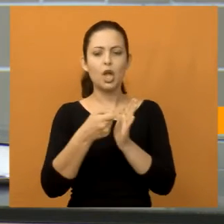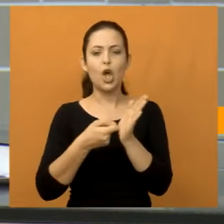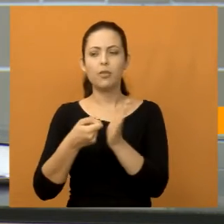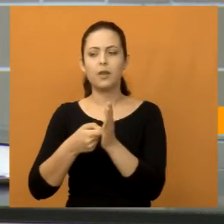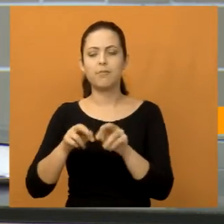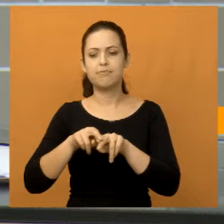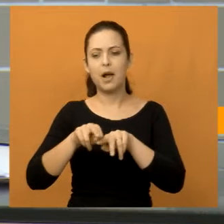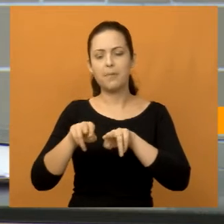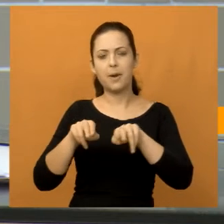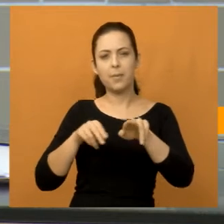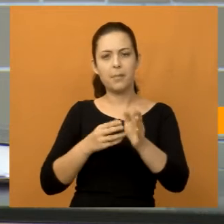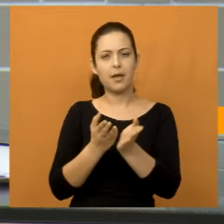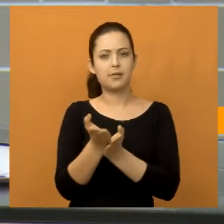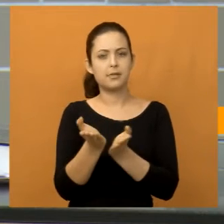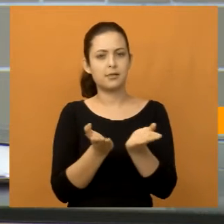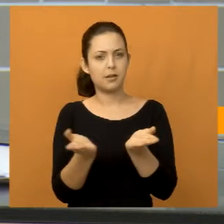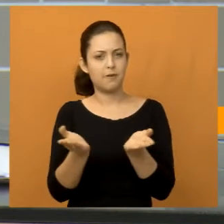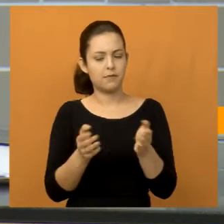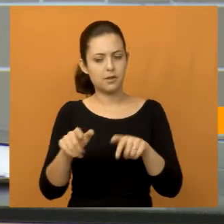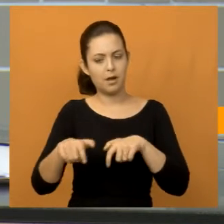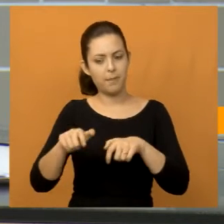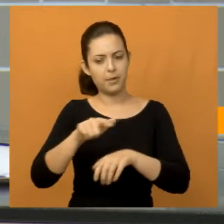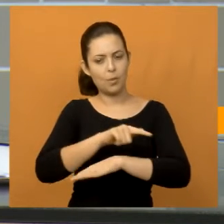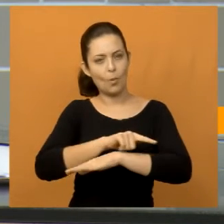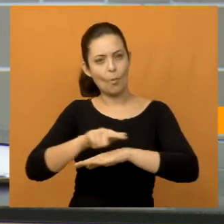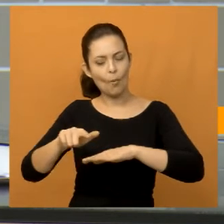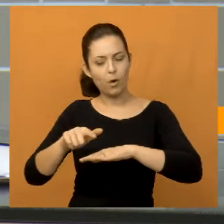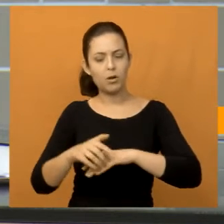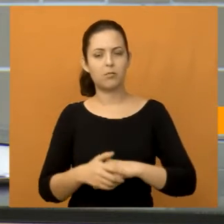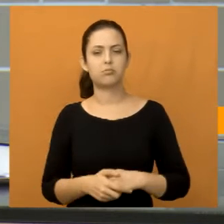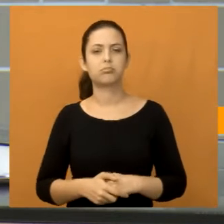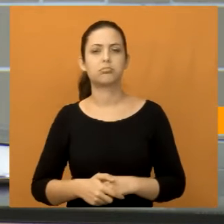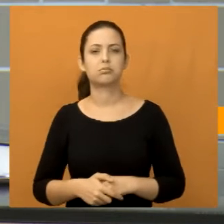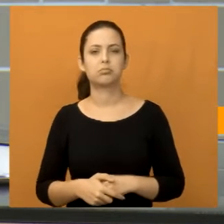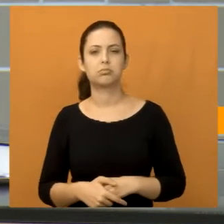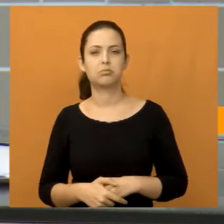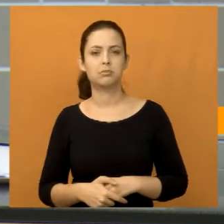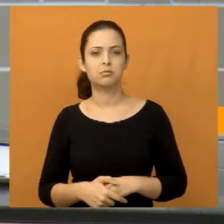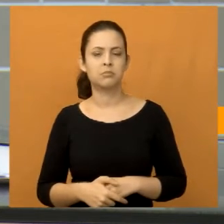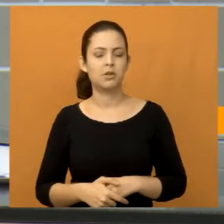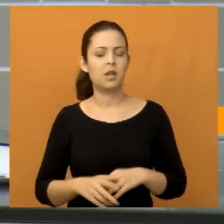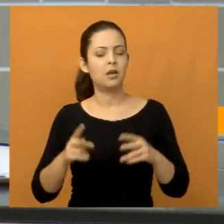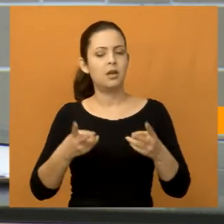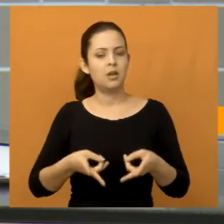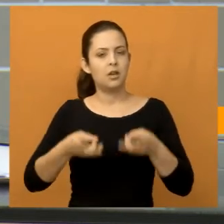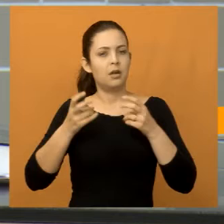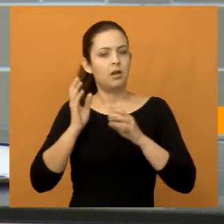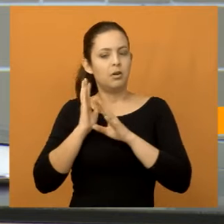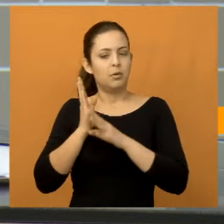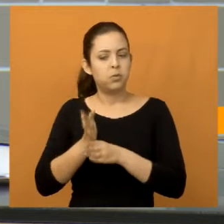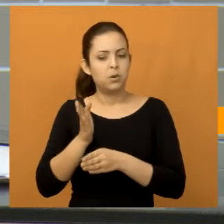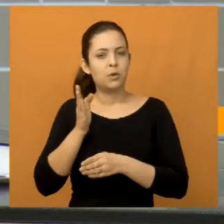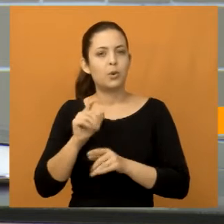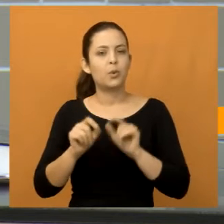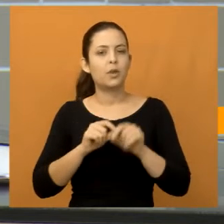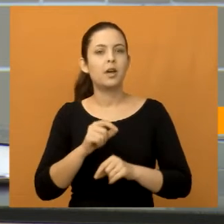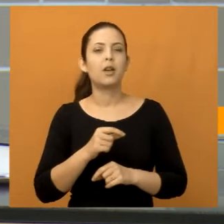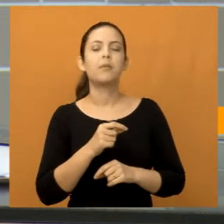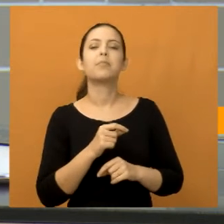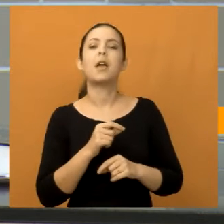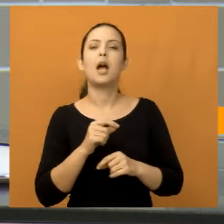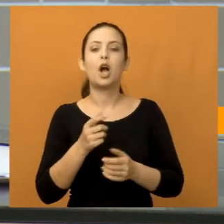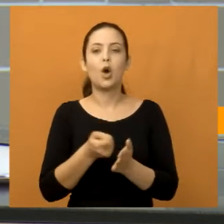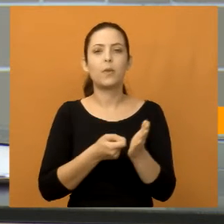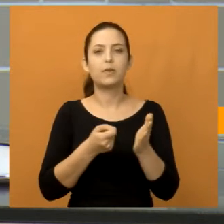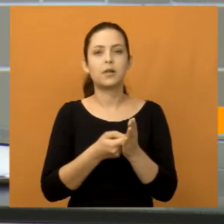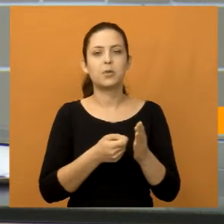contratações de serviços de capina e limpeza. verificou-se que a Fundação contratou cerca